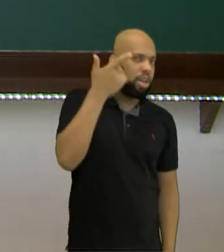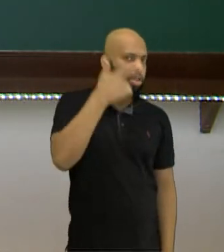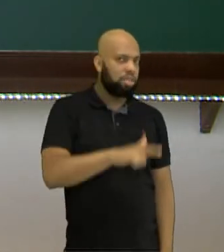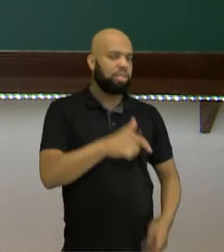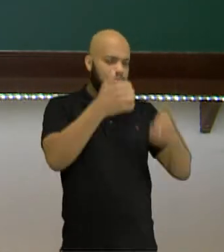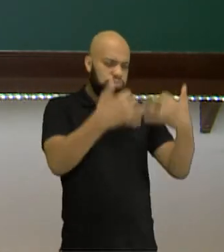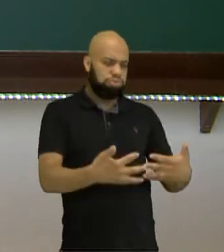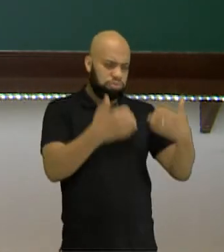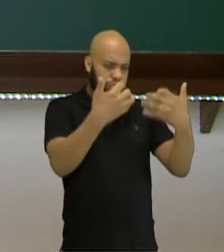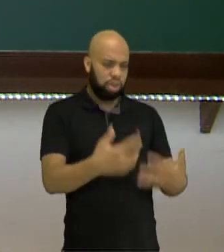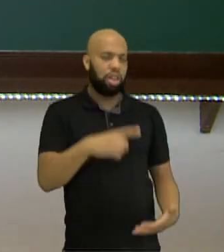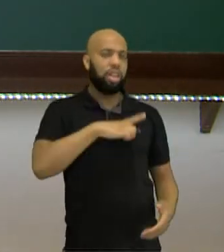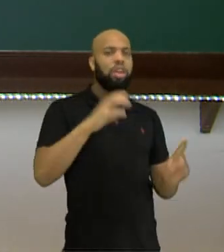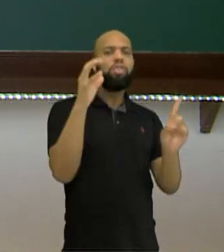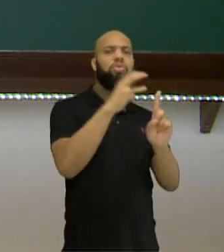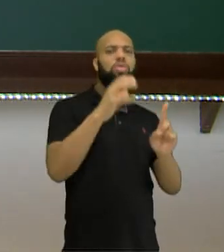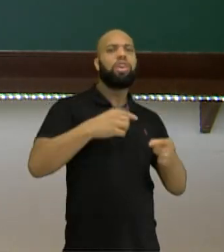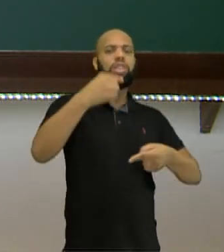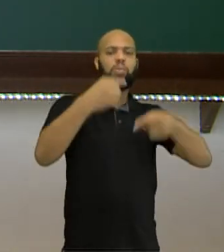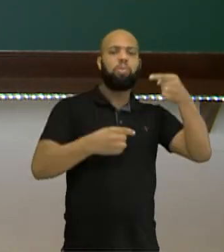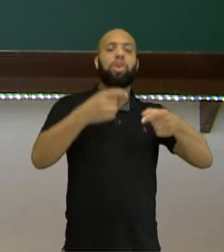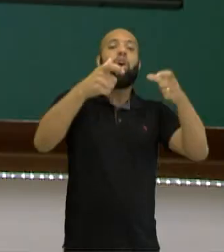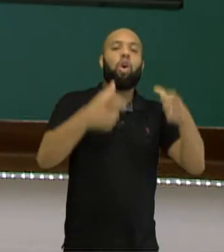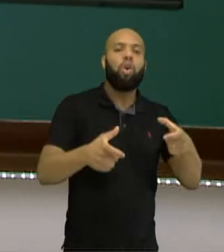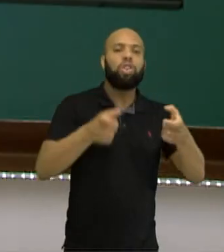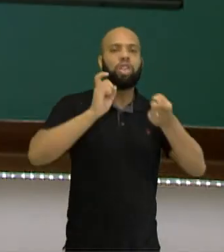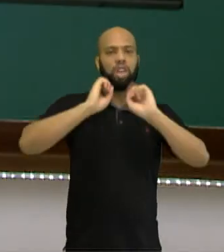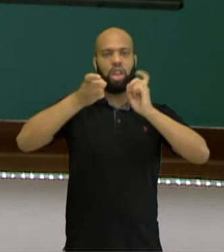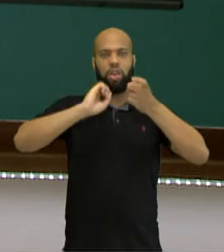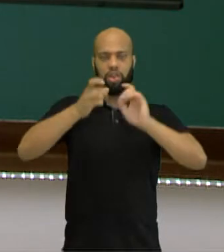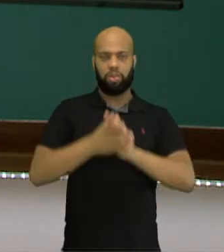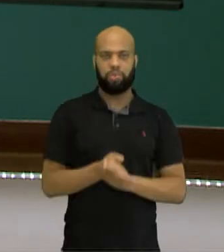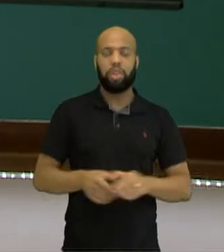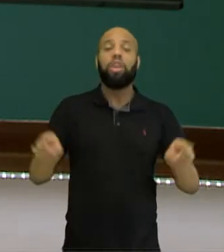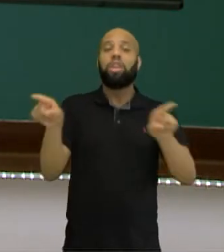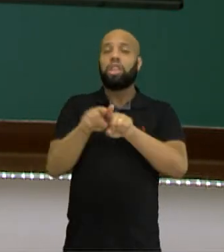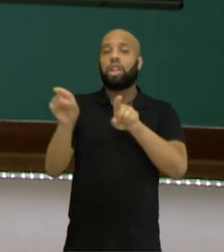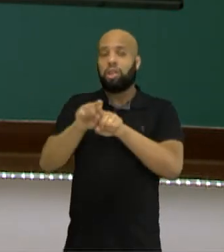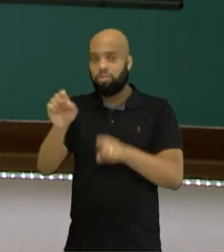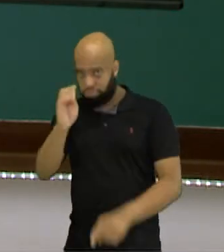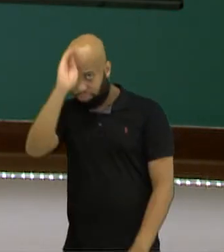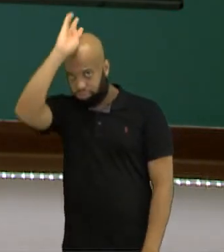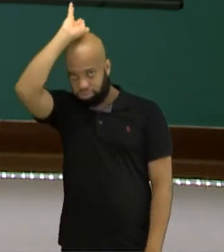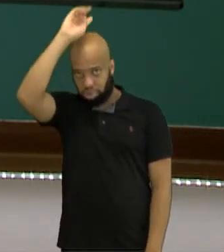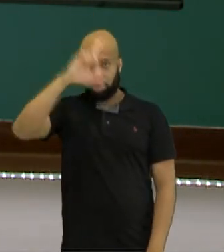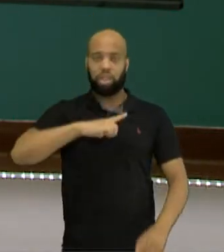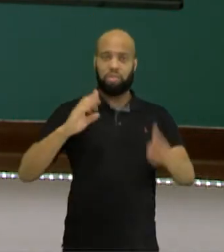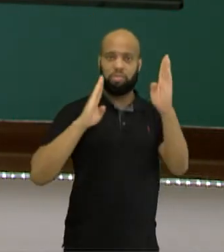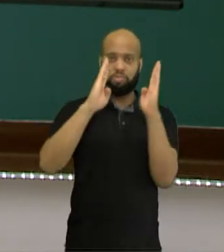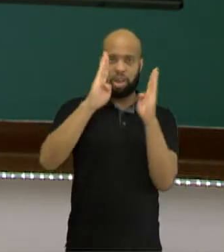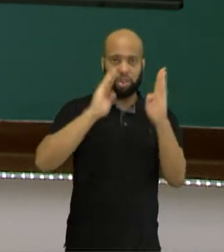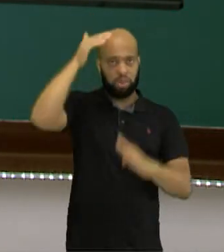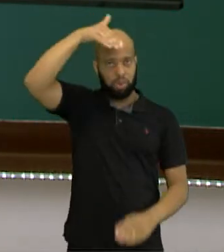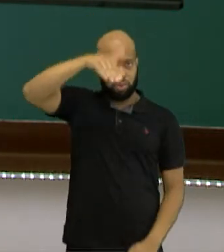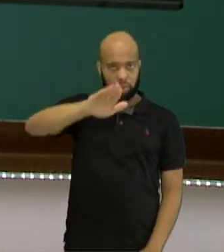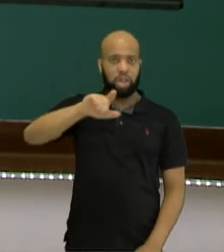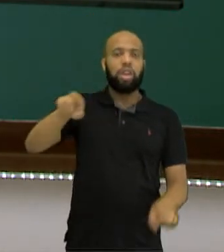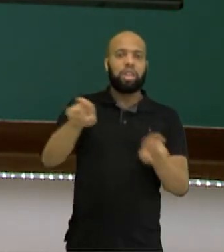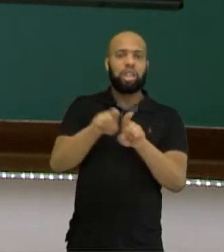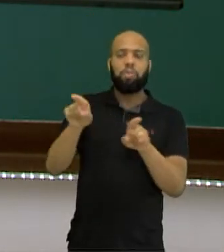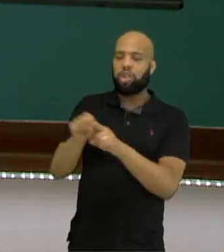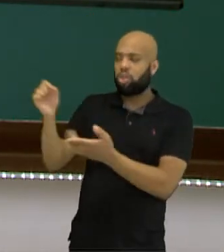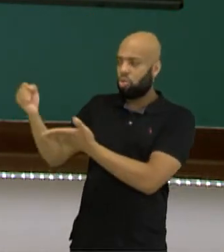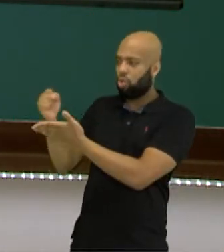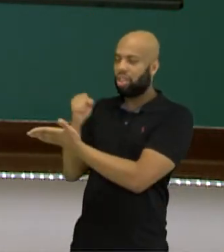pudesse até mais influência política na Assembleia assim como Roma durante o periodo republicano também contratava filósofos da Grécia